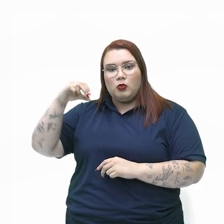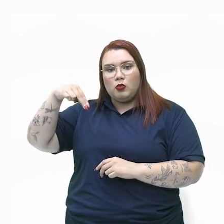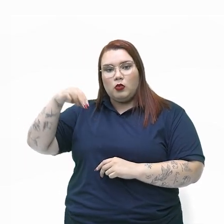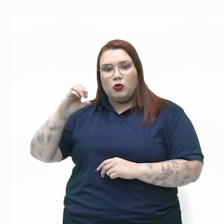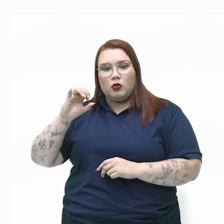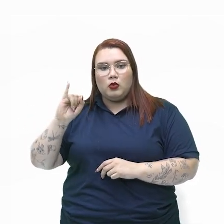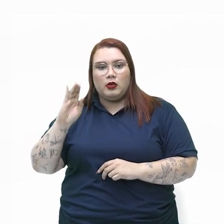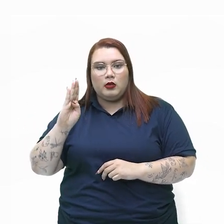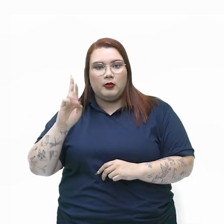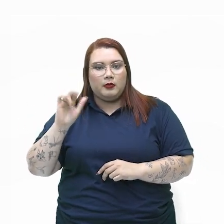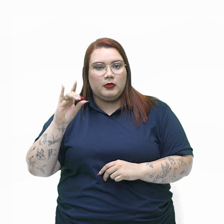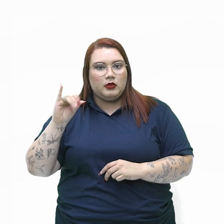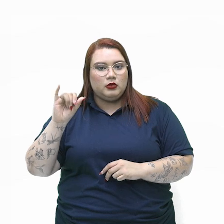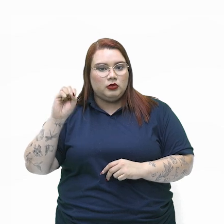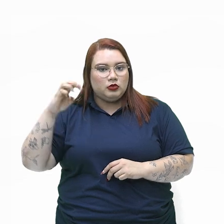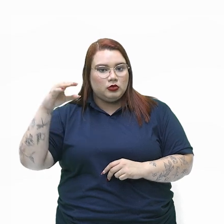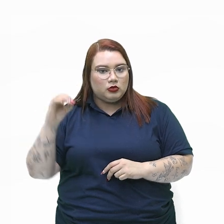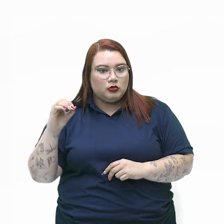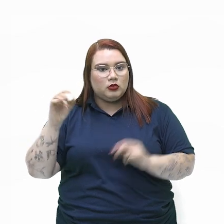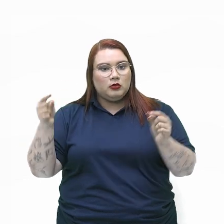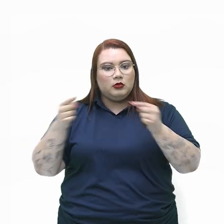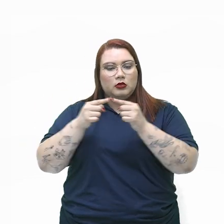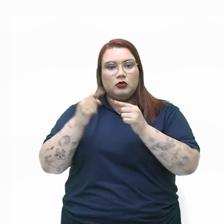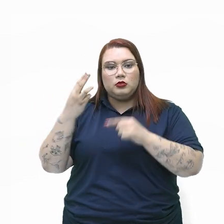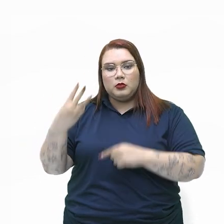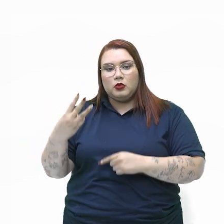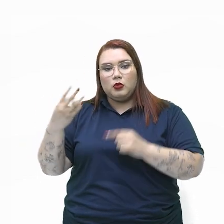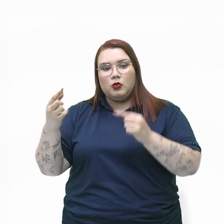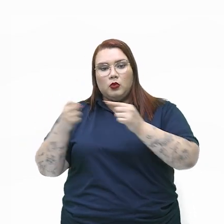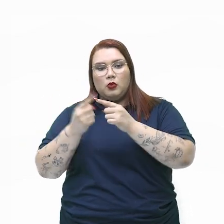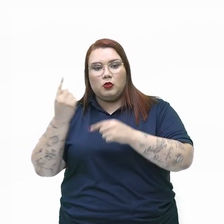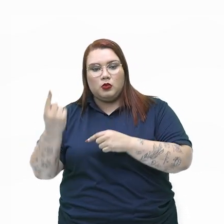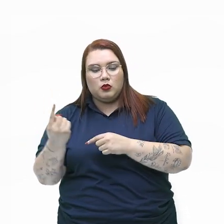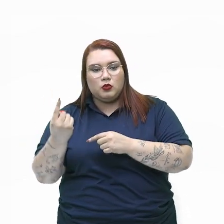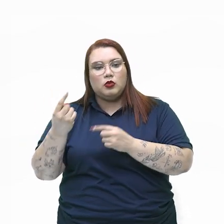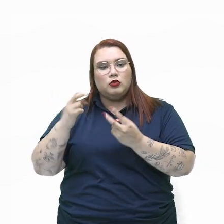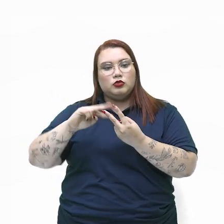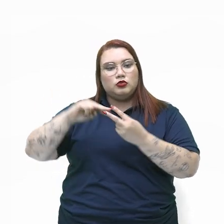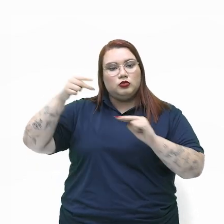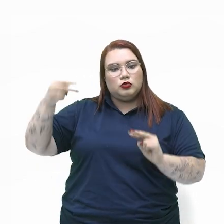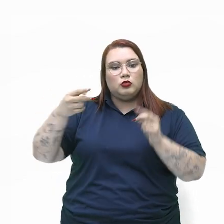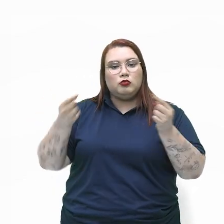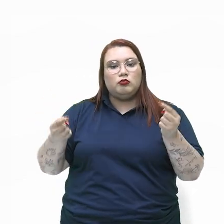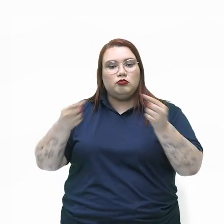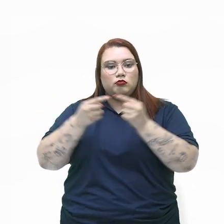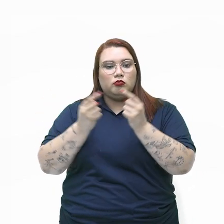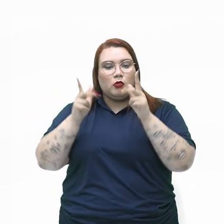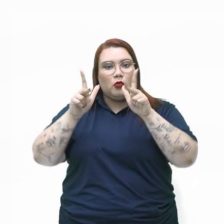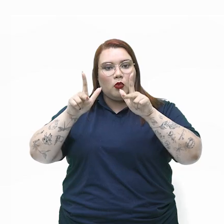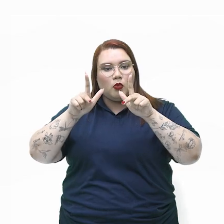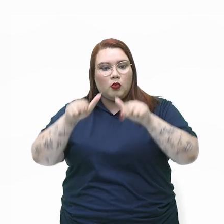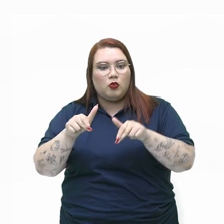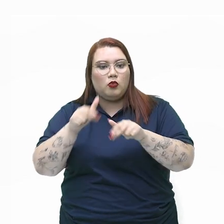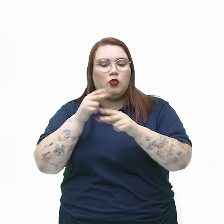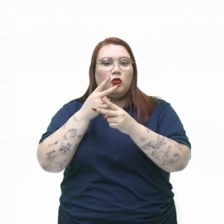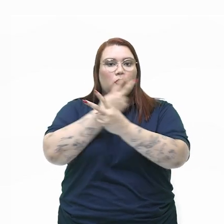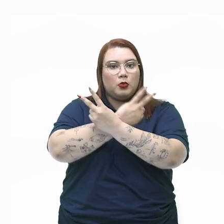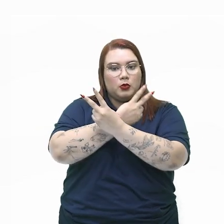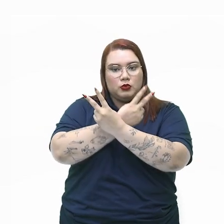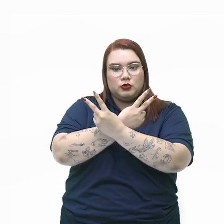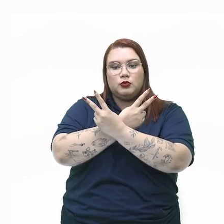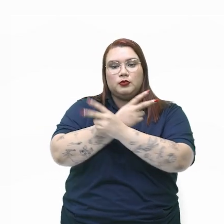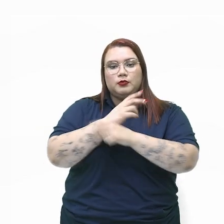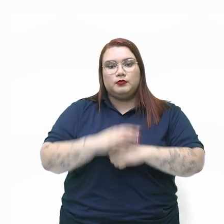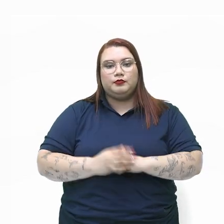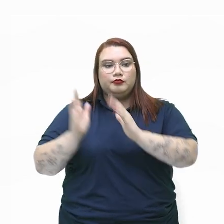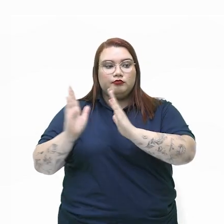de monohibridismo, e a proporção nesse resultado vai ser de 3 para 1, e genes estão no mesmo